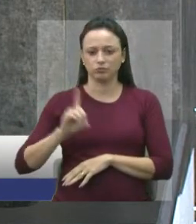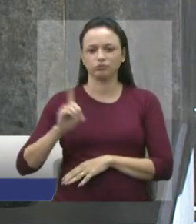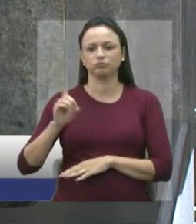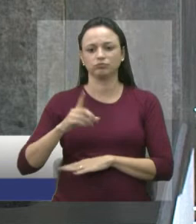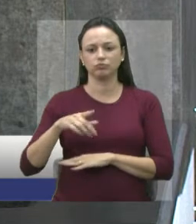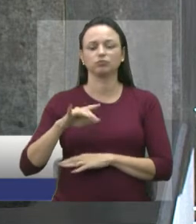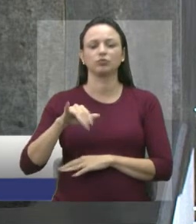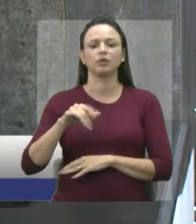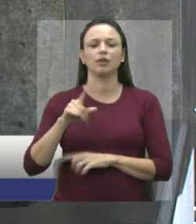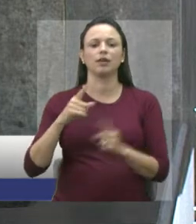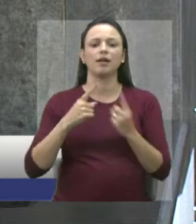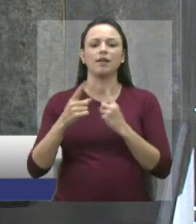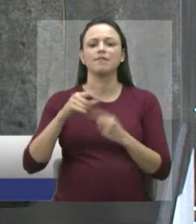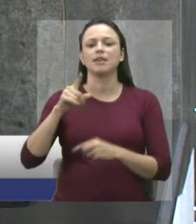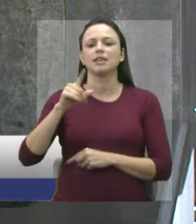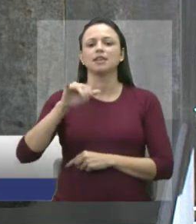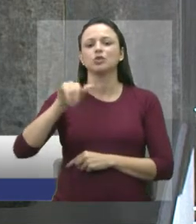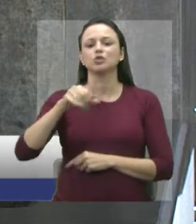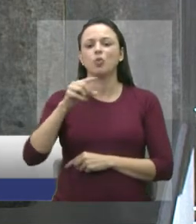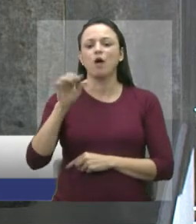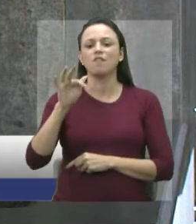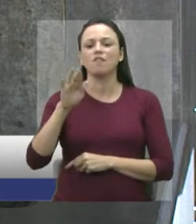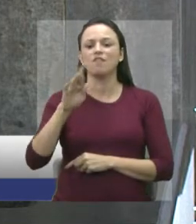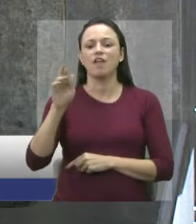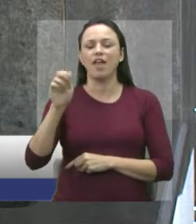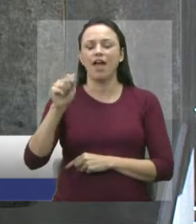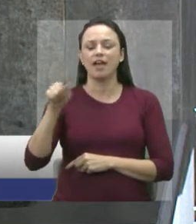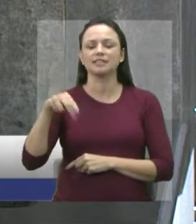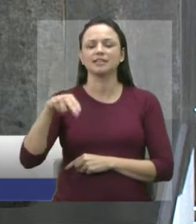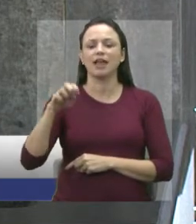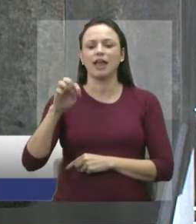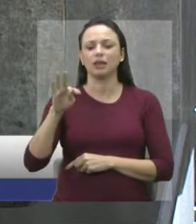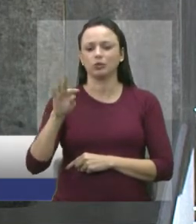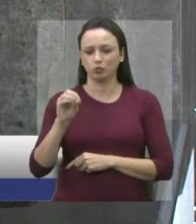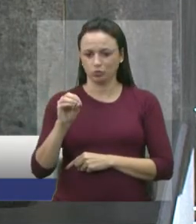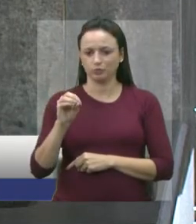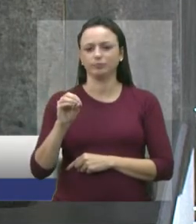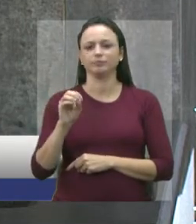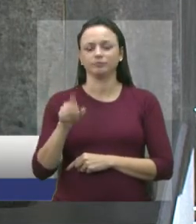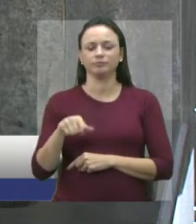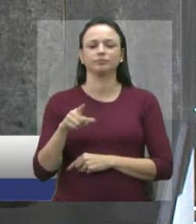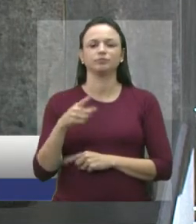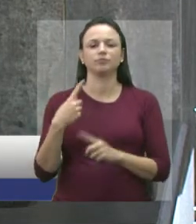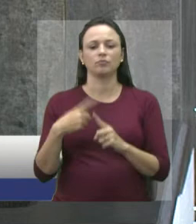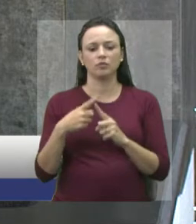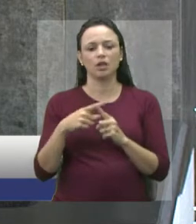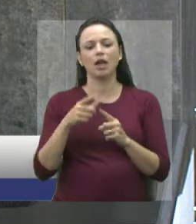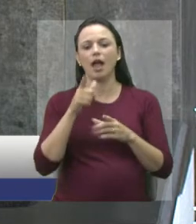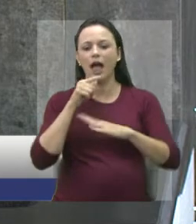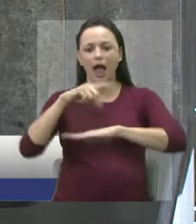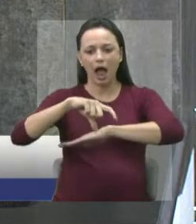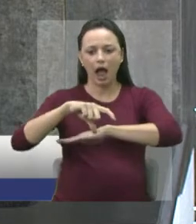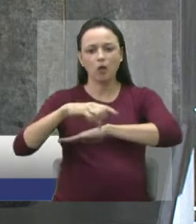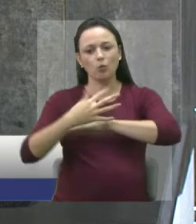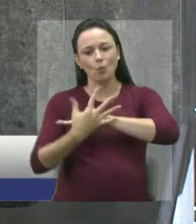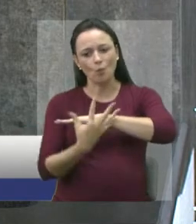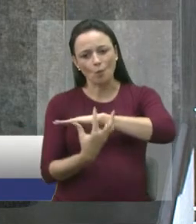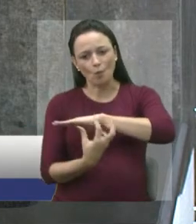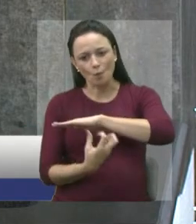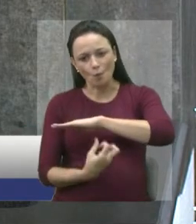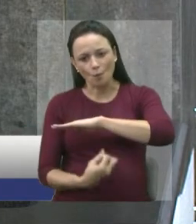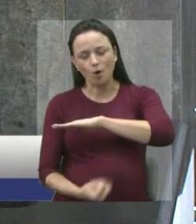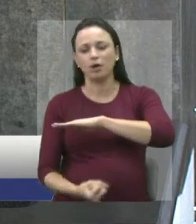Neto, para que possa conter toda aquela vazão de água que vai